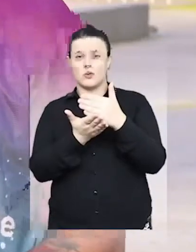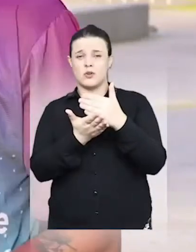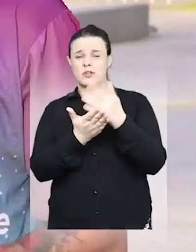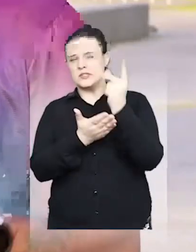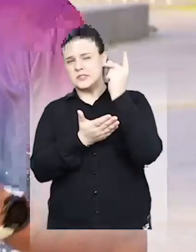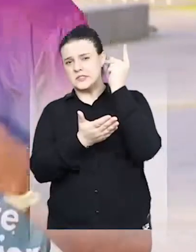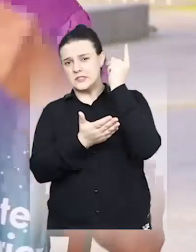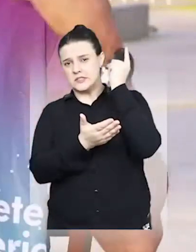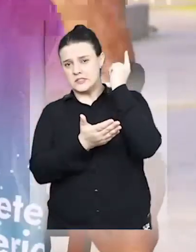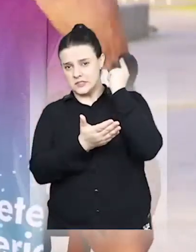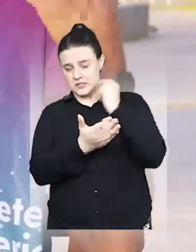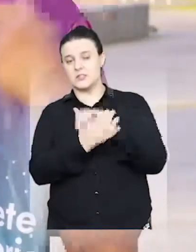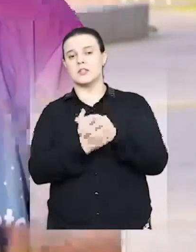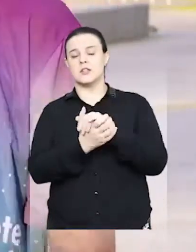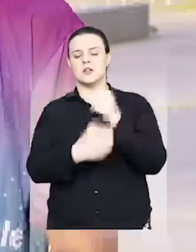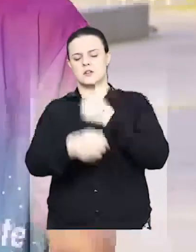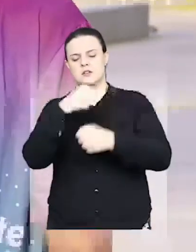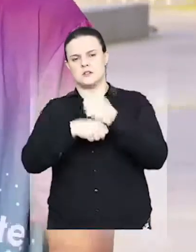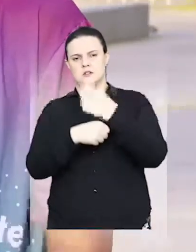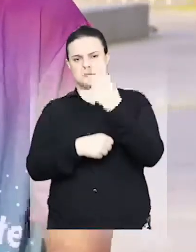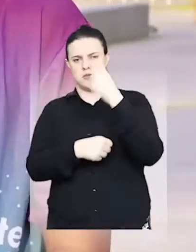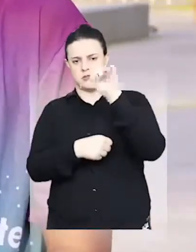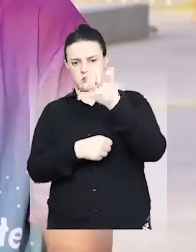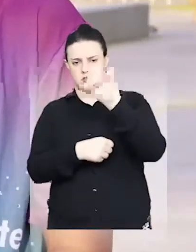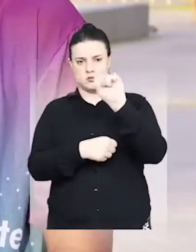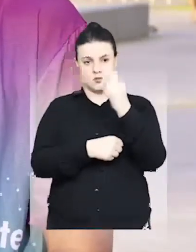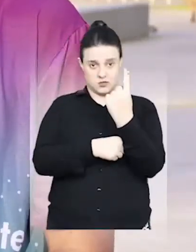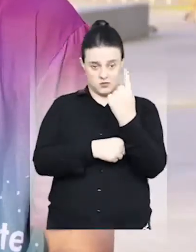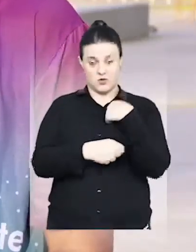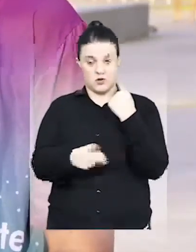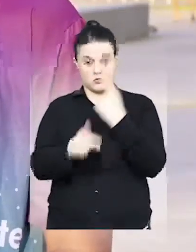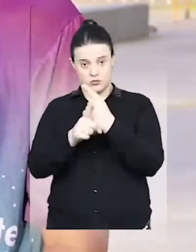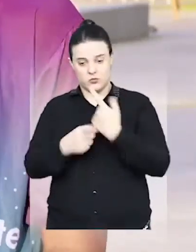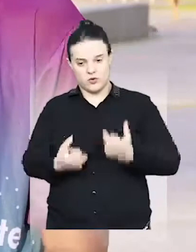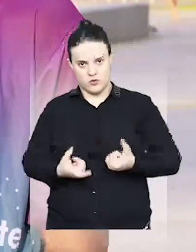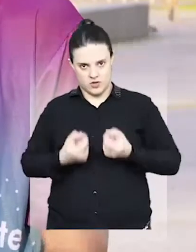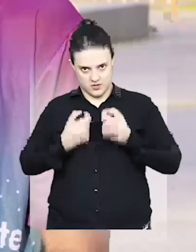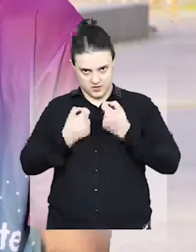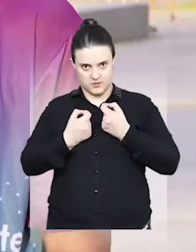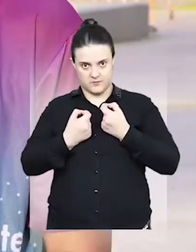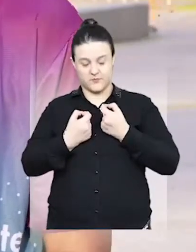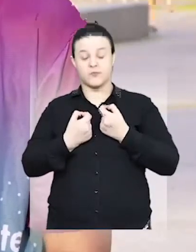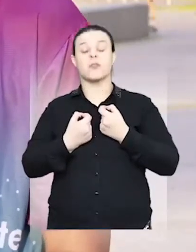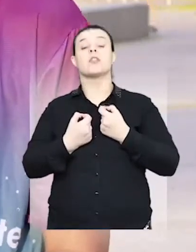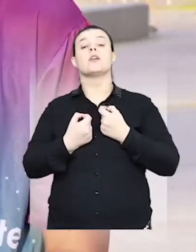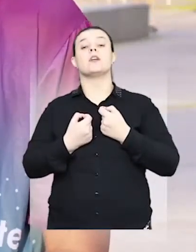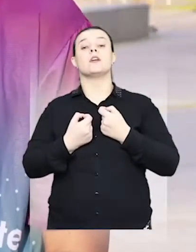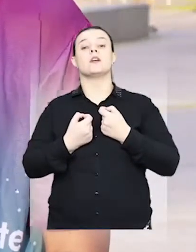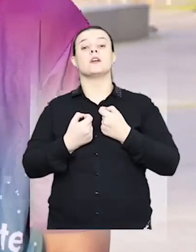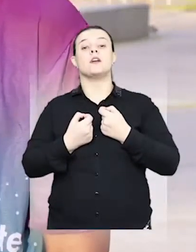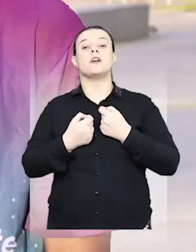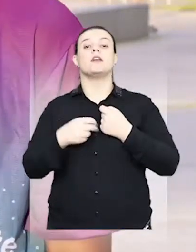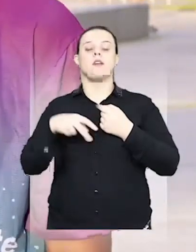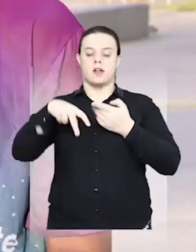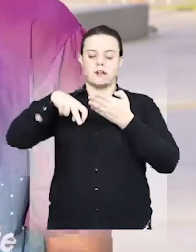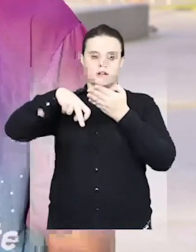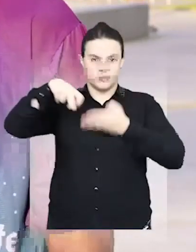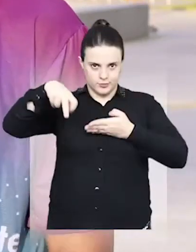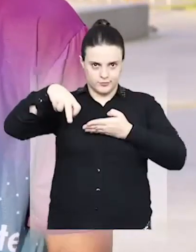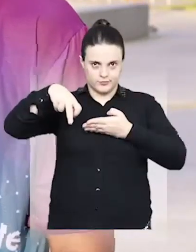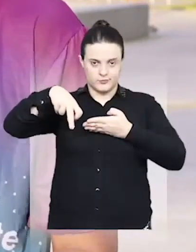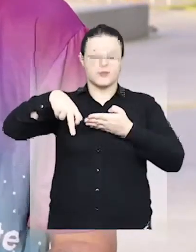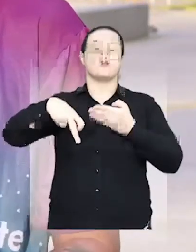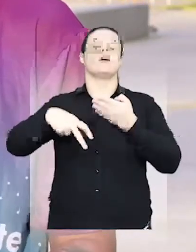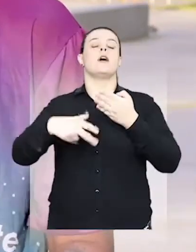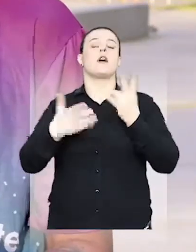pouco lá bem atrás, em 1981, quando eu descobri o câncer. E através da amputação da